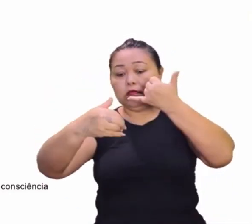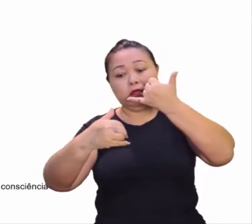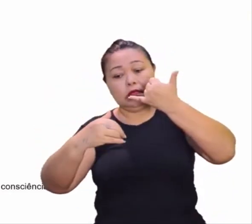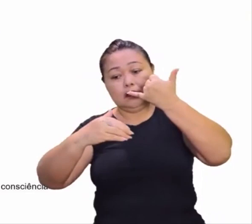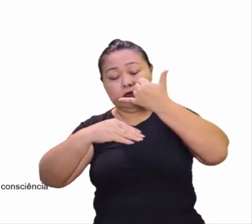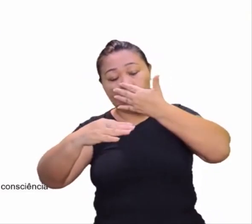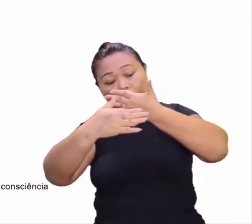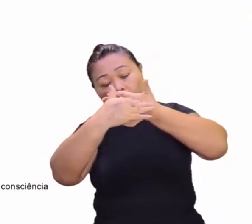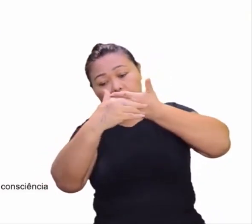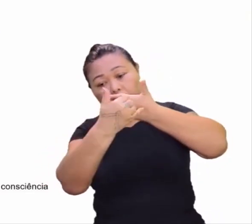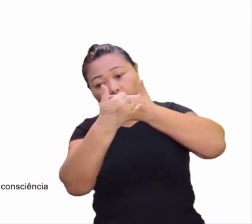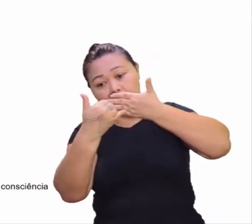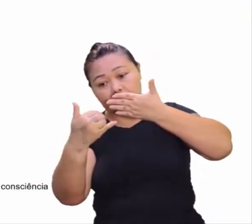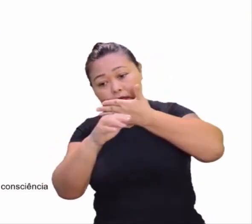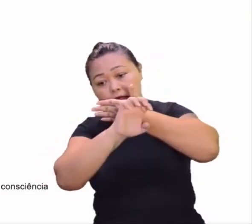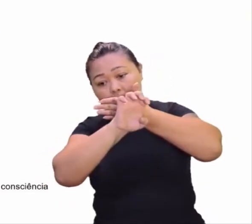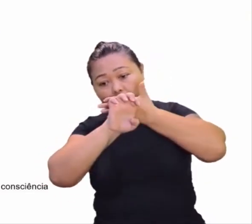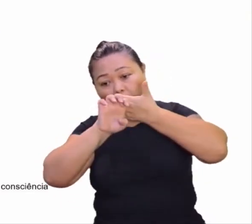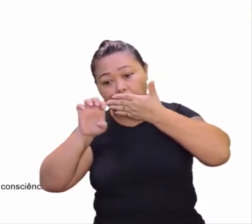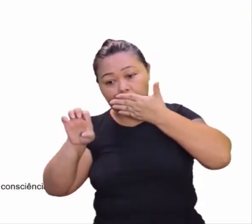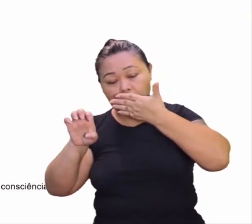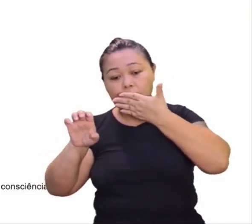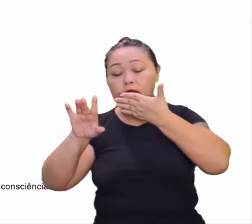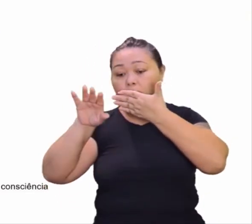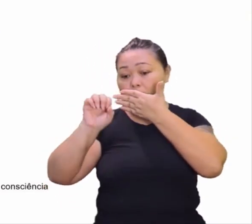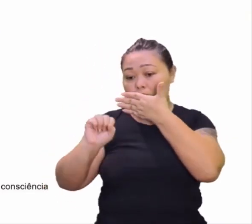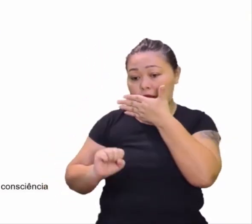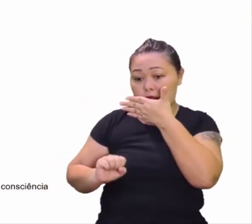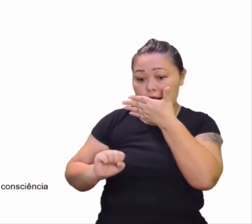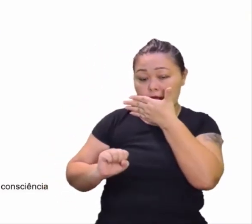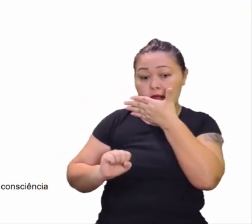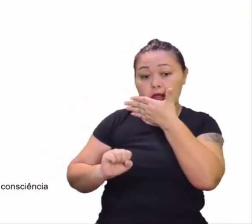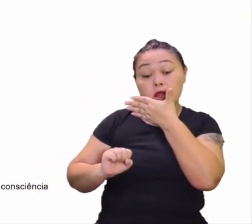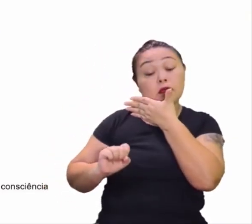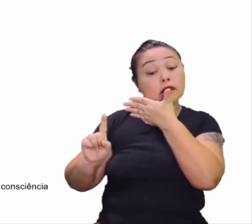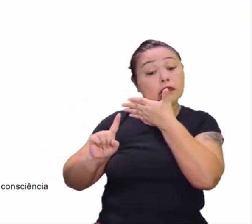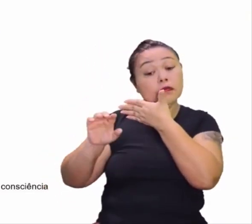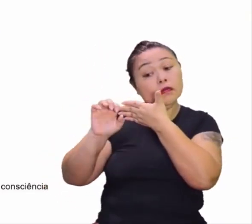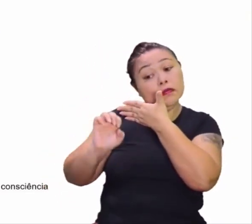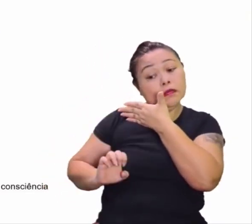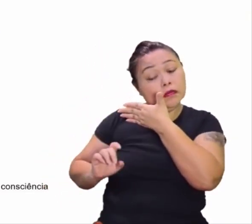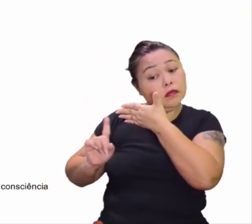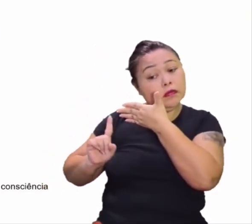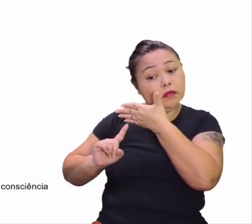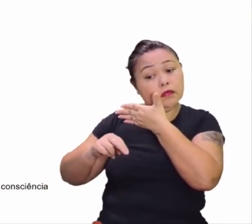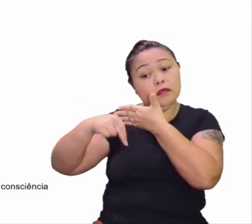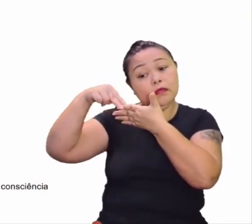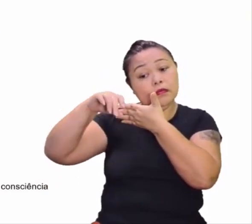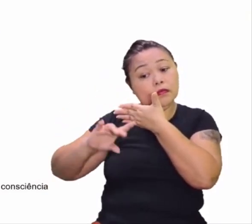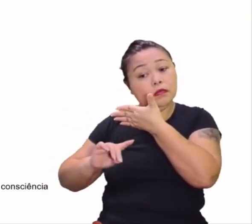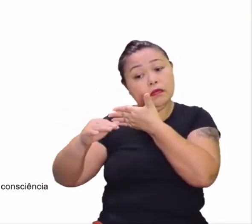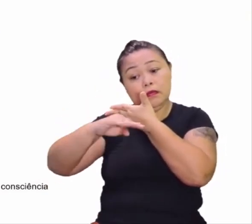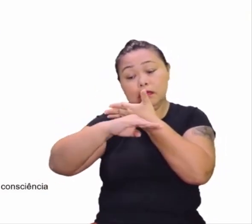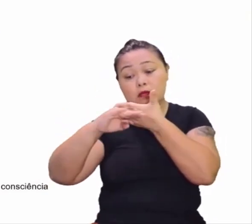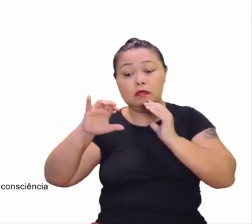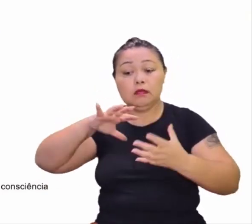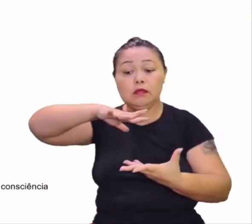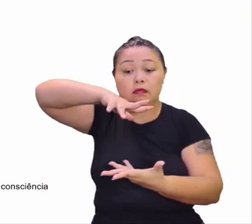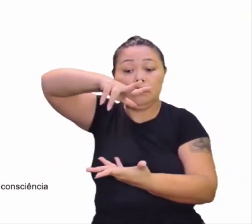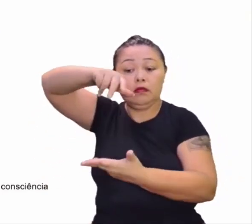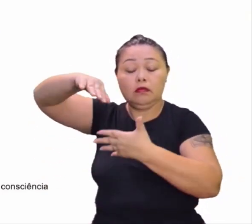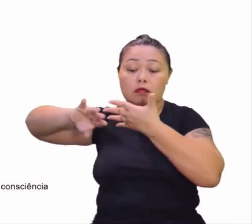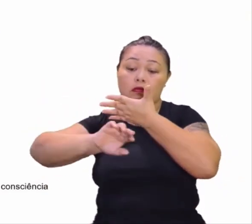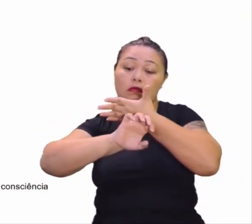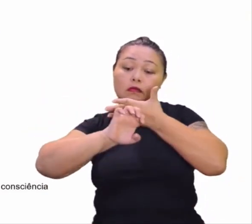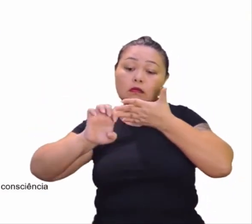Isso. Então, nós temos aí... Não é o sul do Brasil. Não é né? o sul do Brasil, não. Em relação ao hemisfério norte e sul da Terra, ela está abaixo